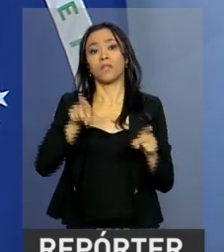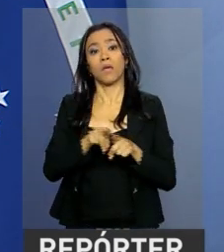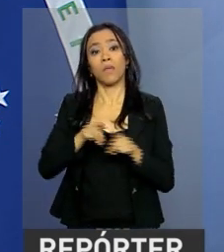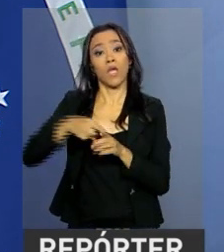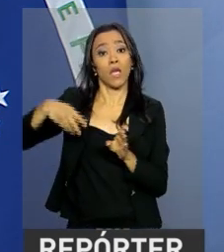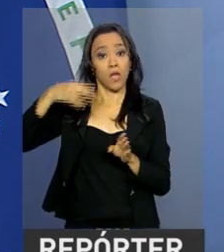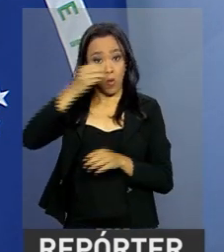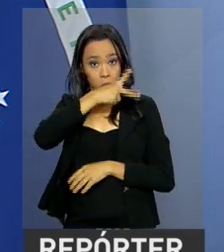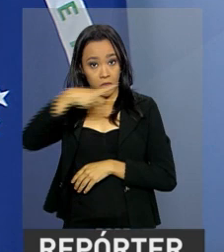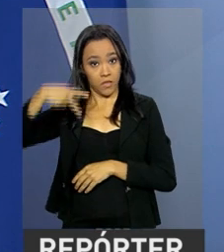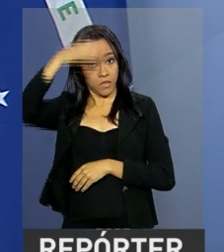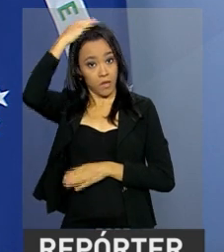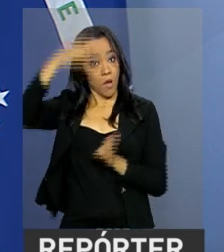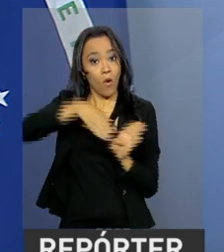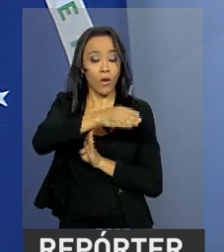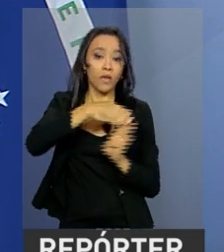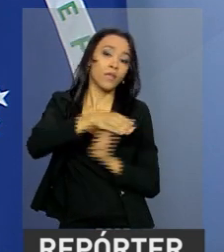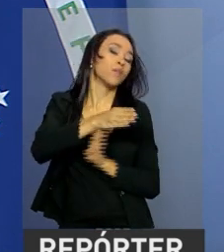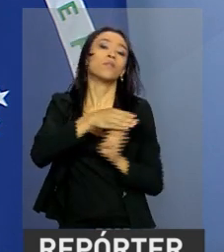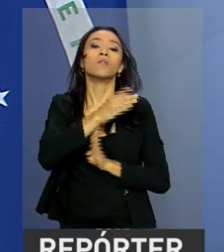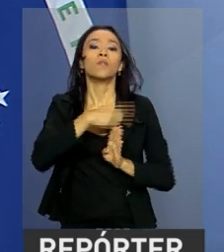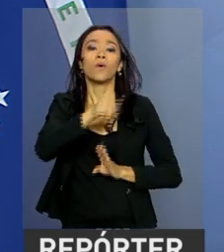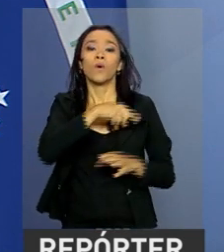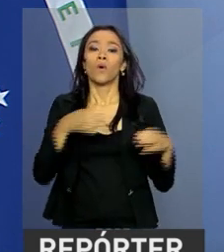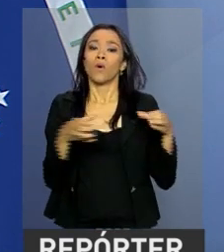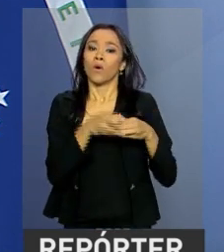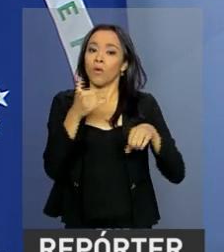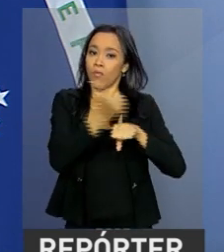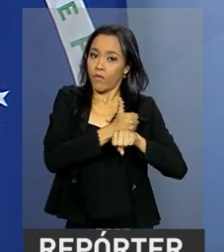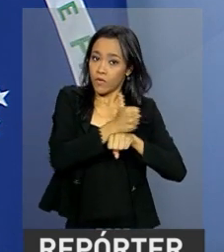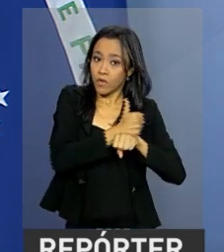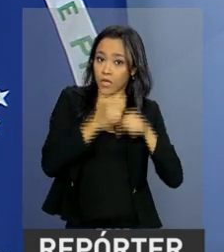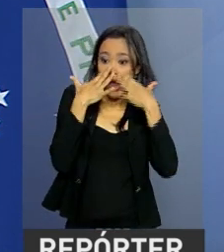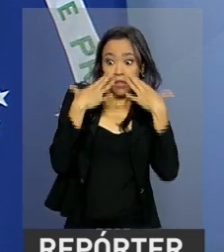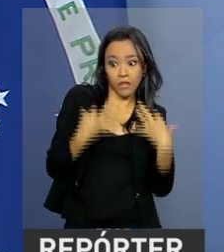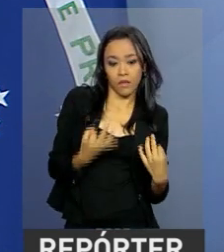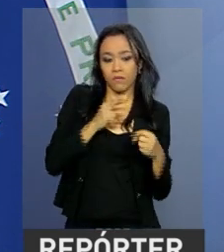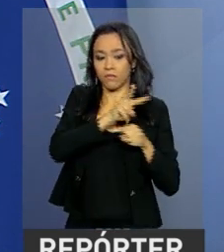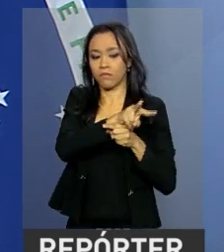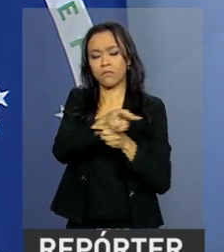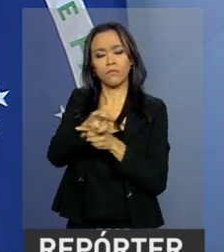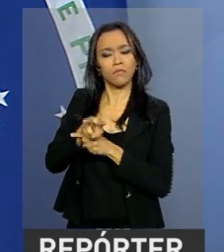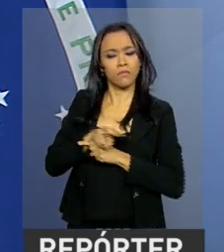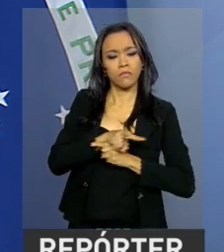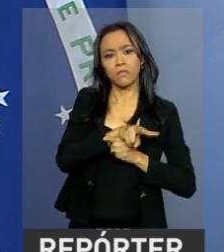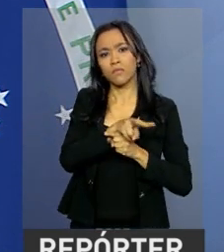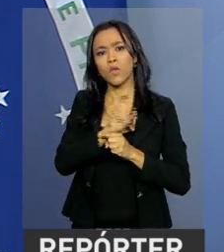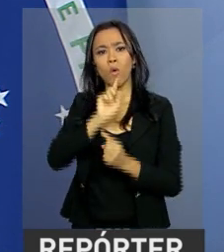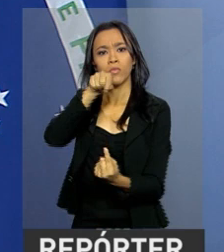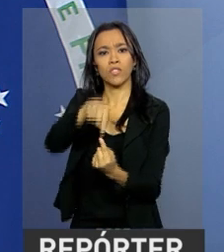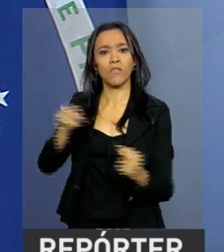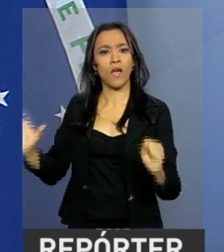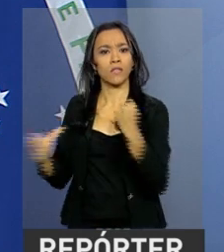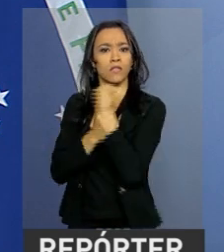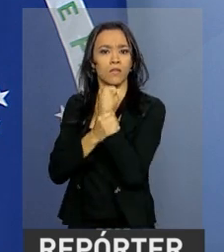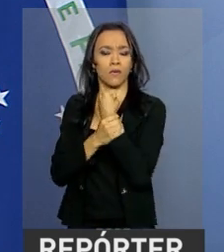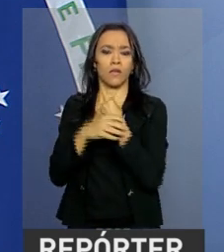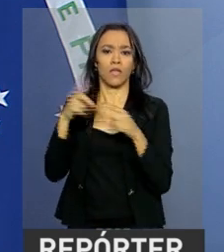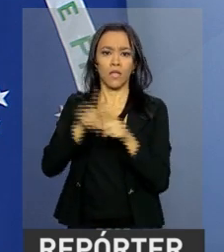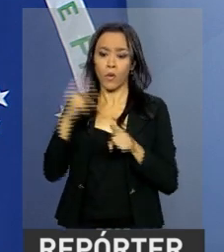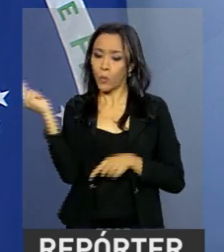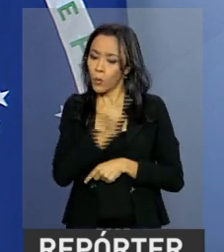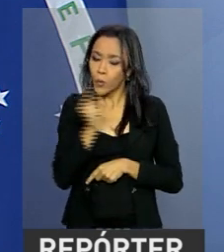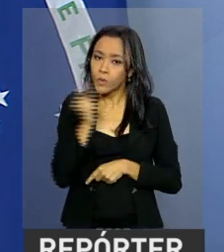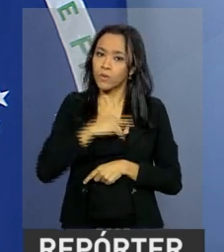sua equipe a manter atenção e acompanhamento permanentes do quadro, de forma a garantir a pronta resposta das